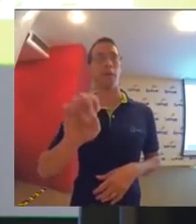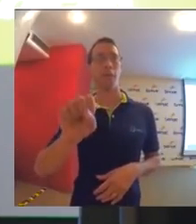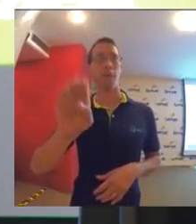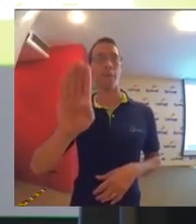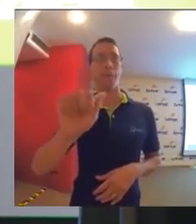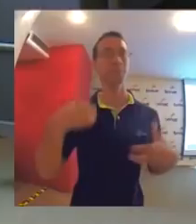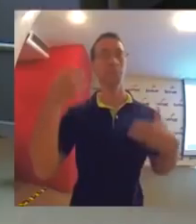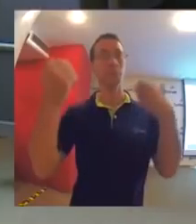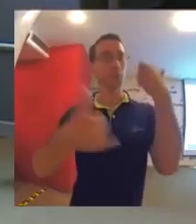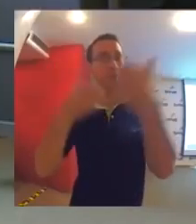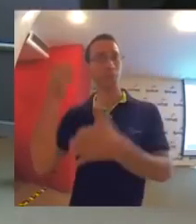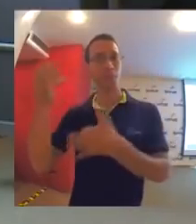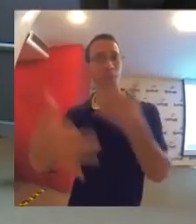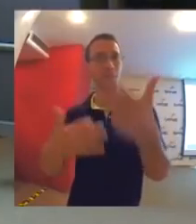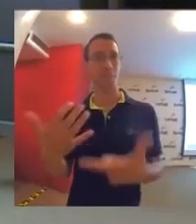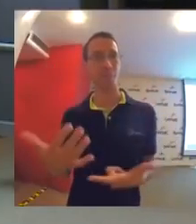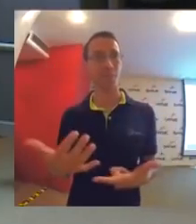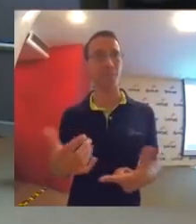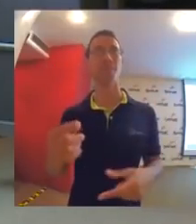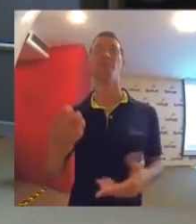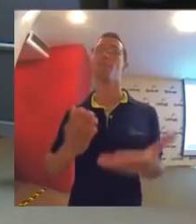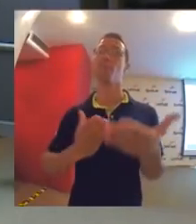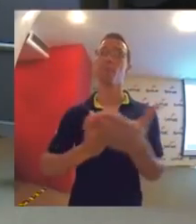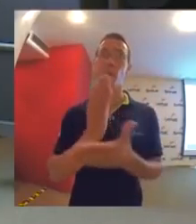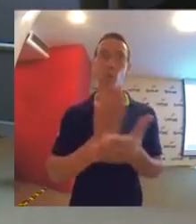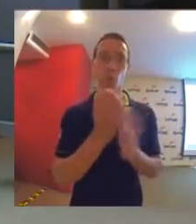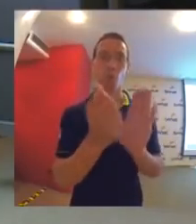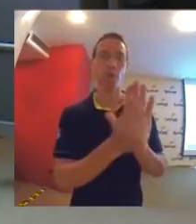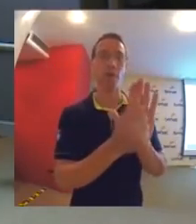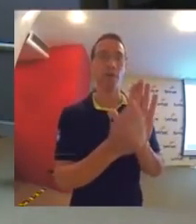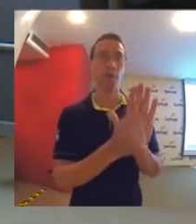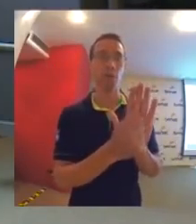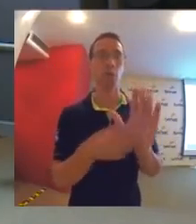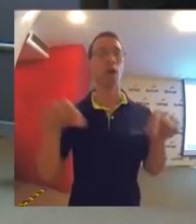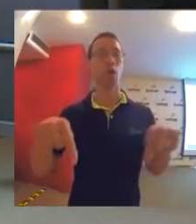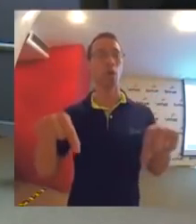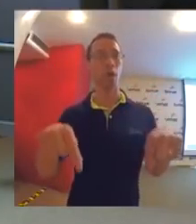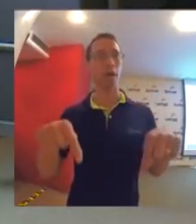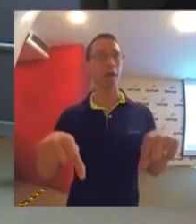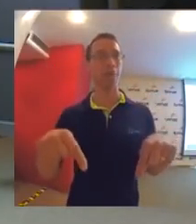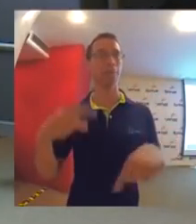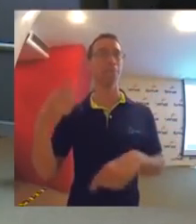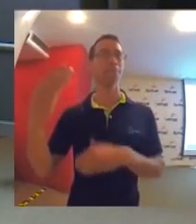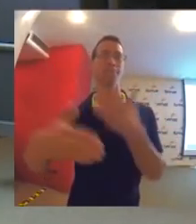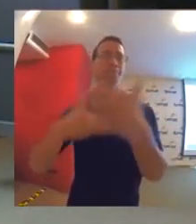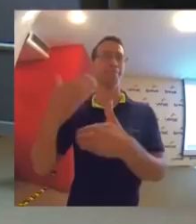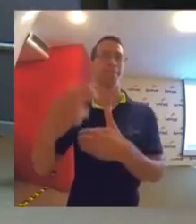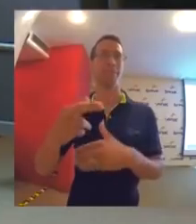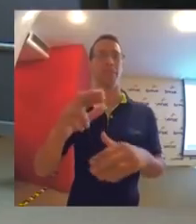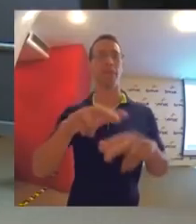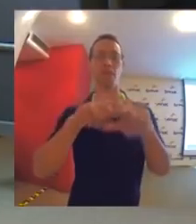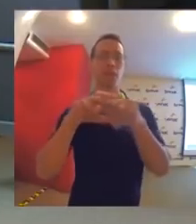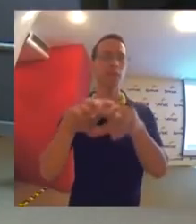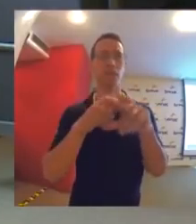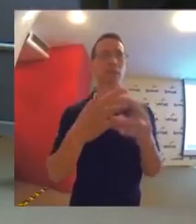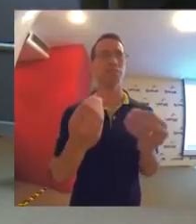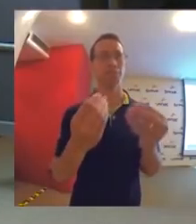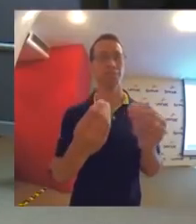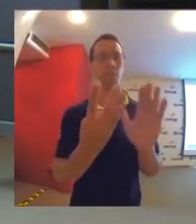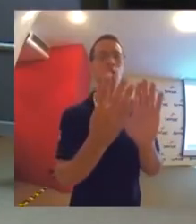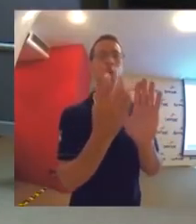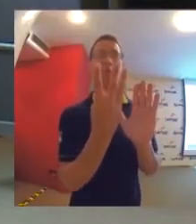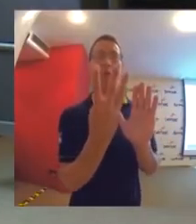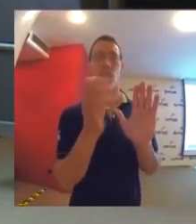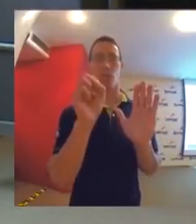Portugal. Foi aprovado um artigo que agora, depois de várias revisões ao artigo